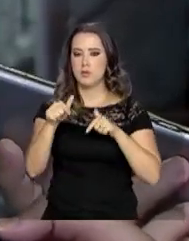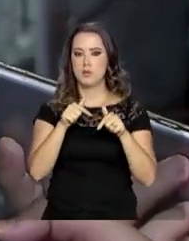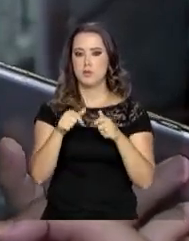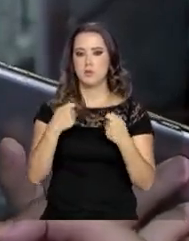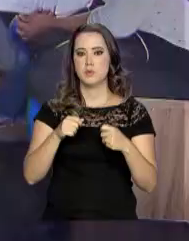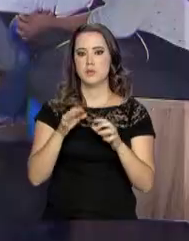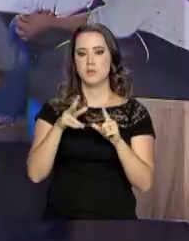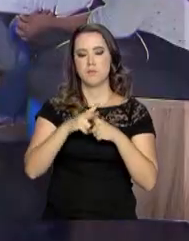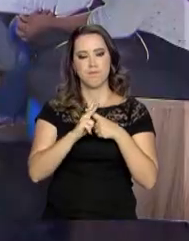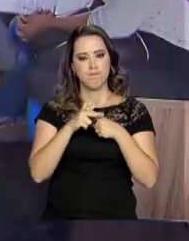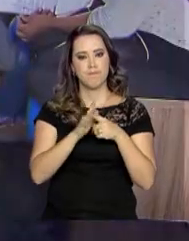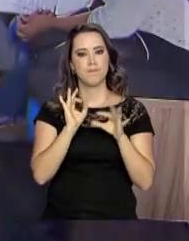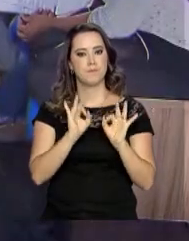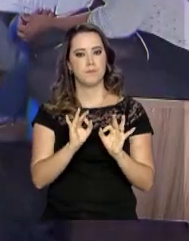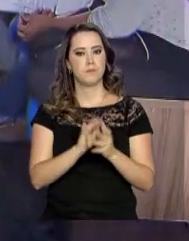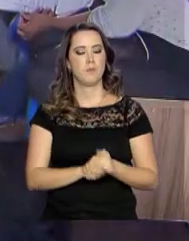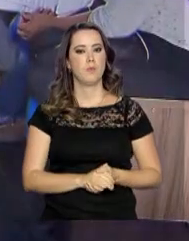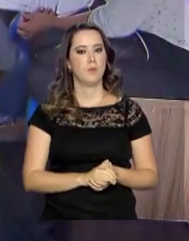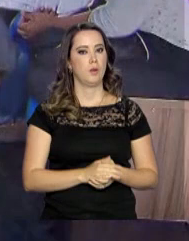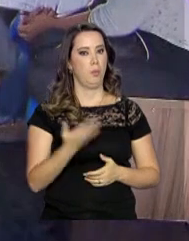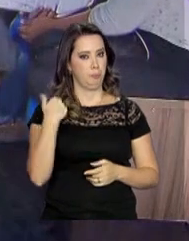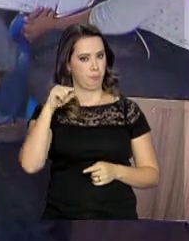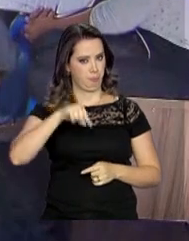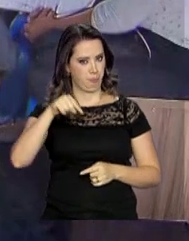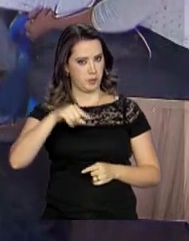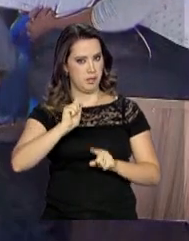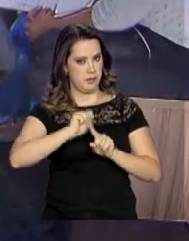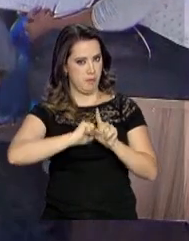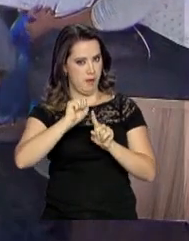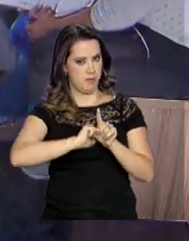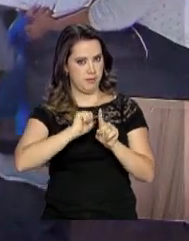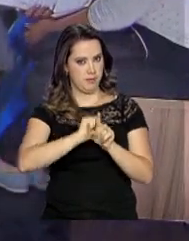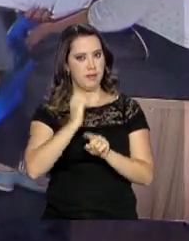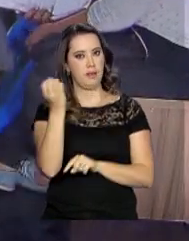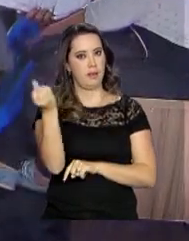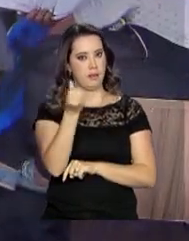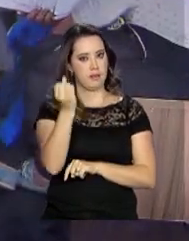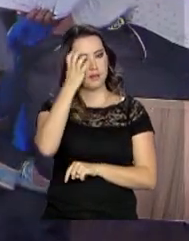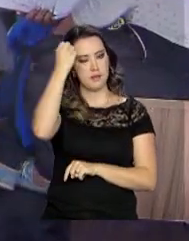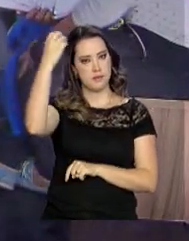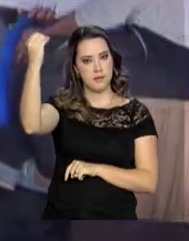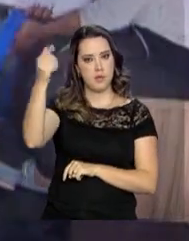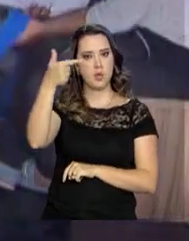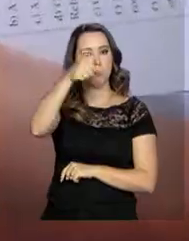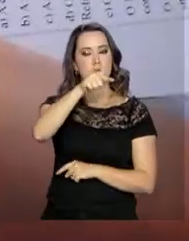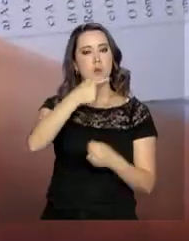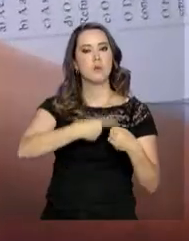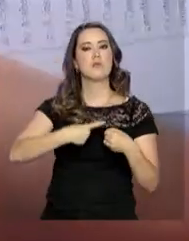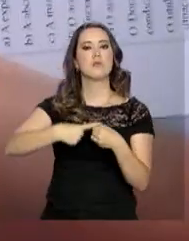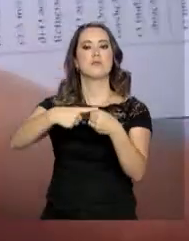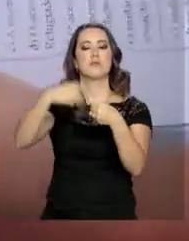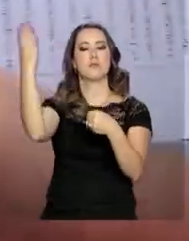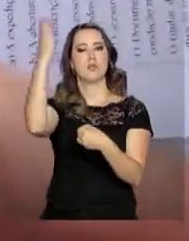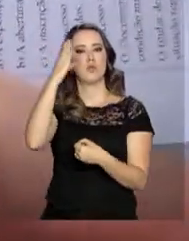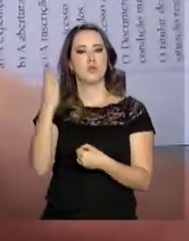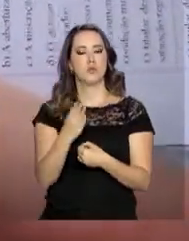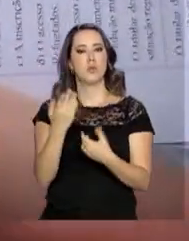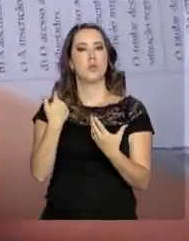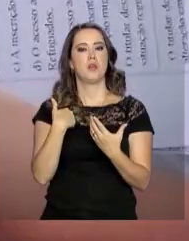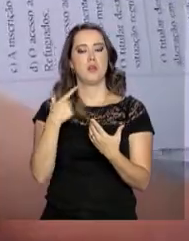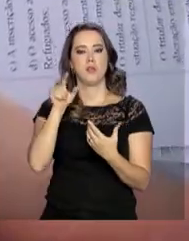de ajustes. No final deste mês, será feita a sexta transferência de imigrantes para outras cidades do país, chamado processo